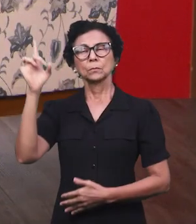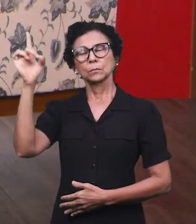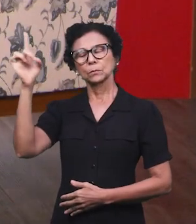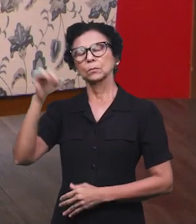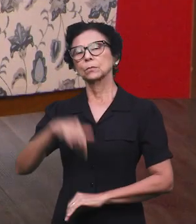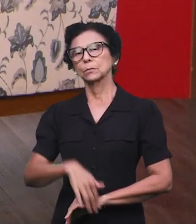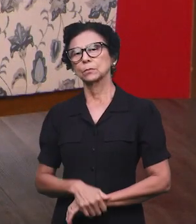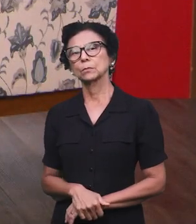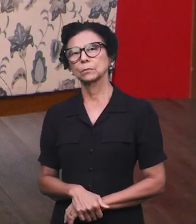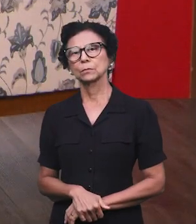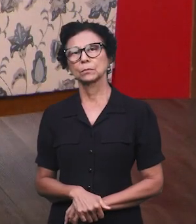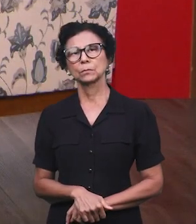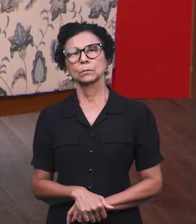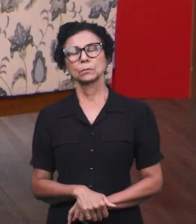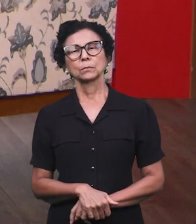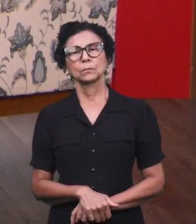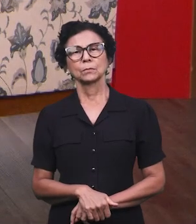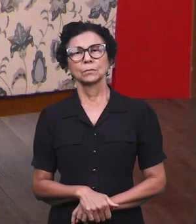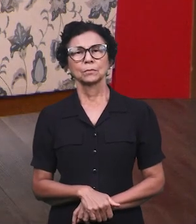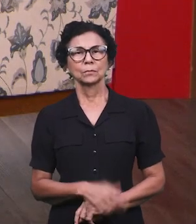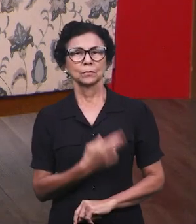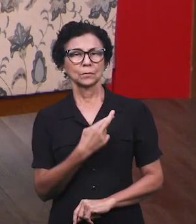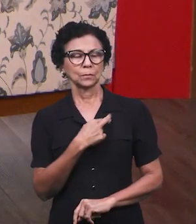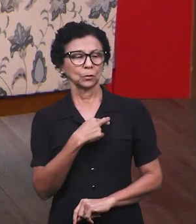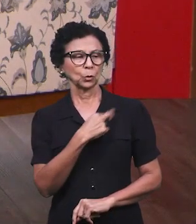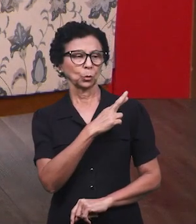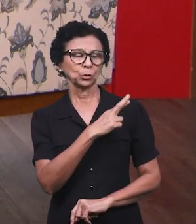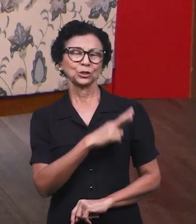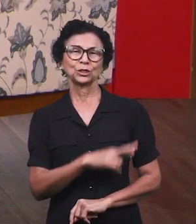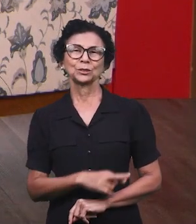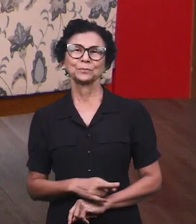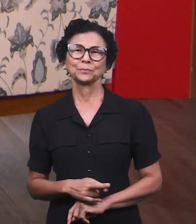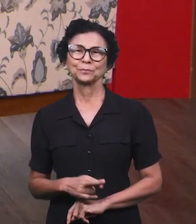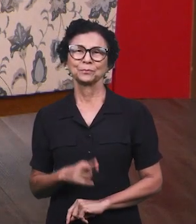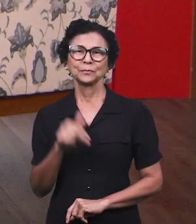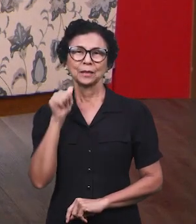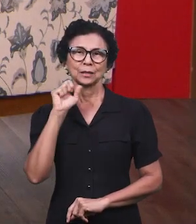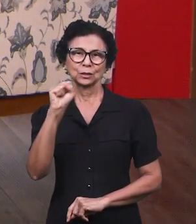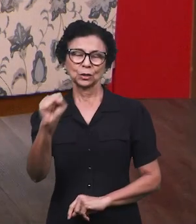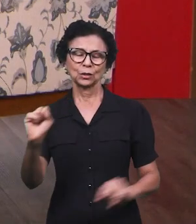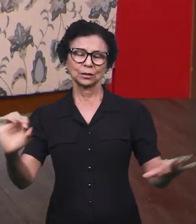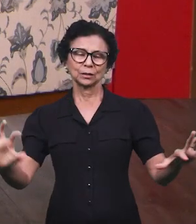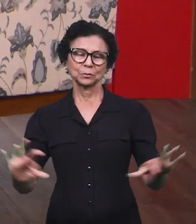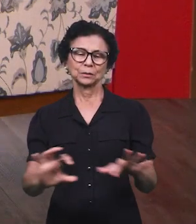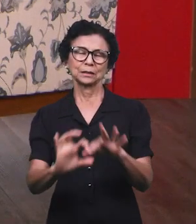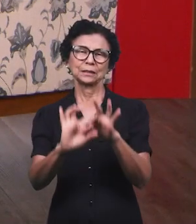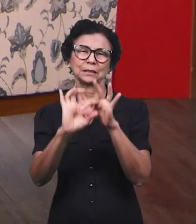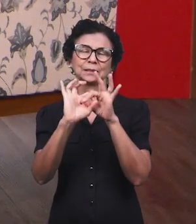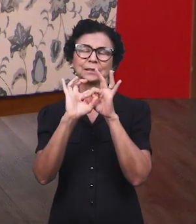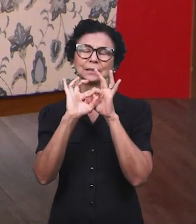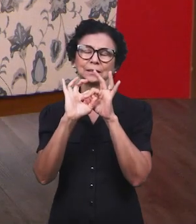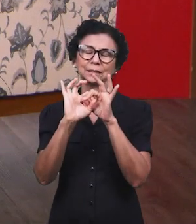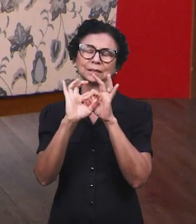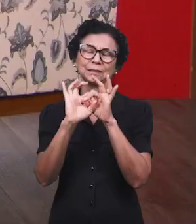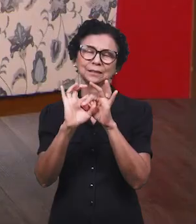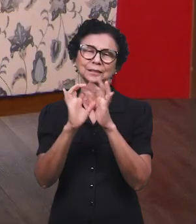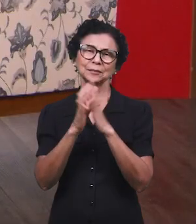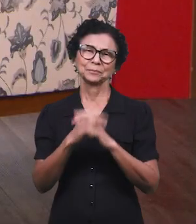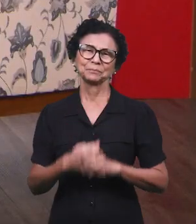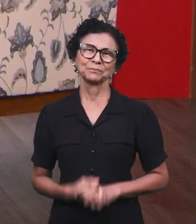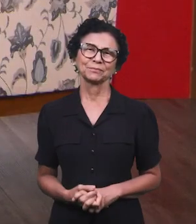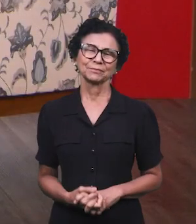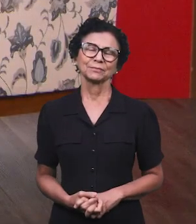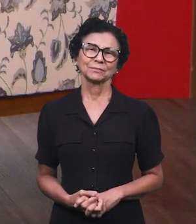como nós vemos aqui, Ruth vivendo em harmonia com a sua sogra. O seu Deus é o meu Deus, a sua esperança é a minha